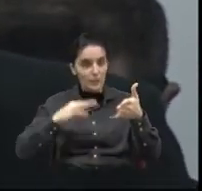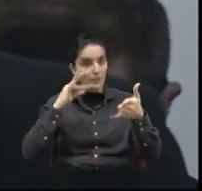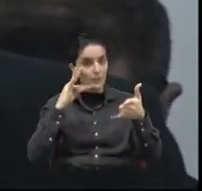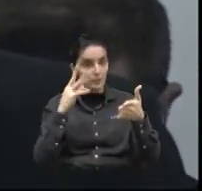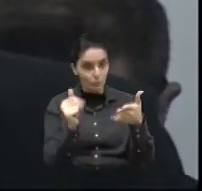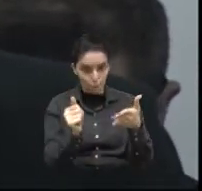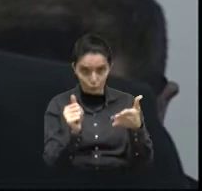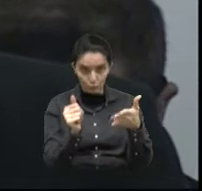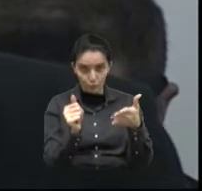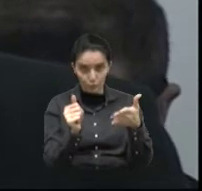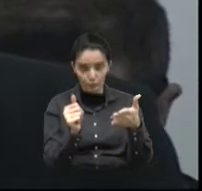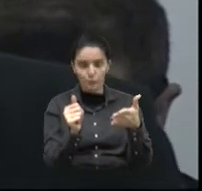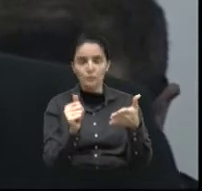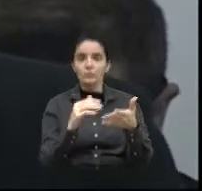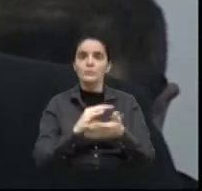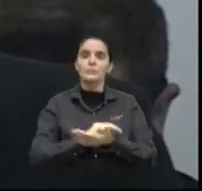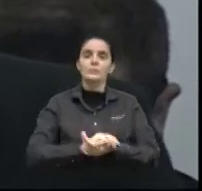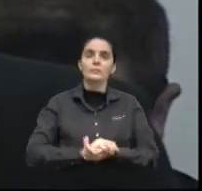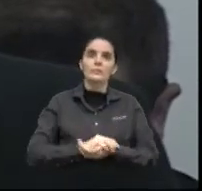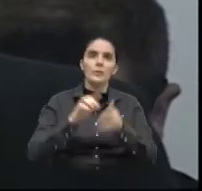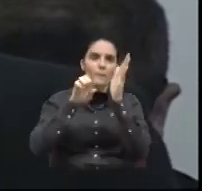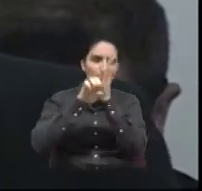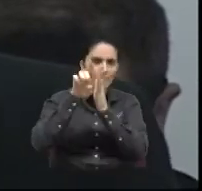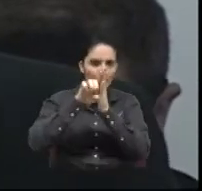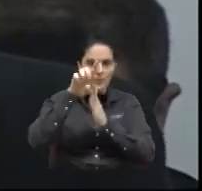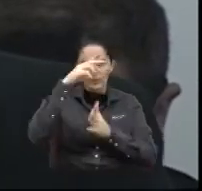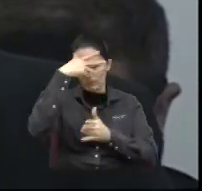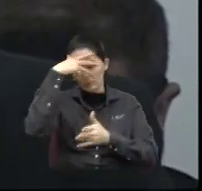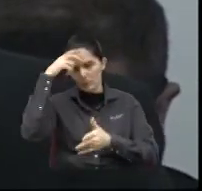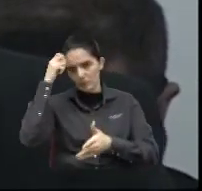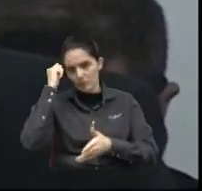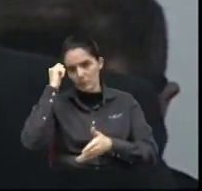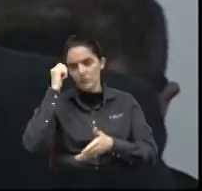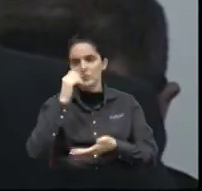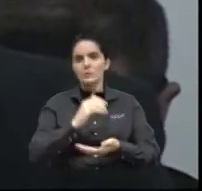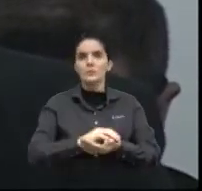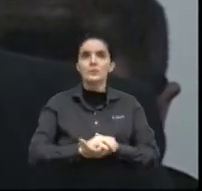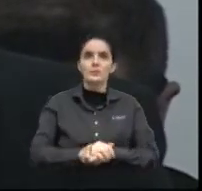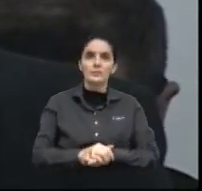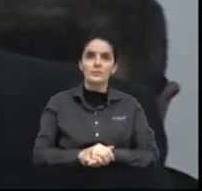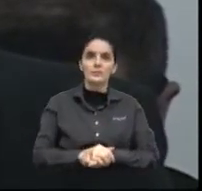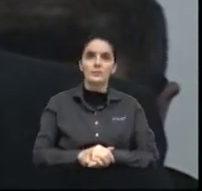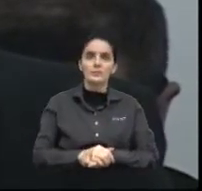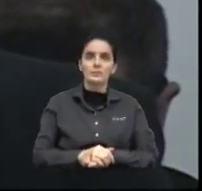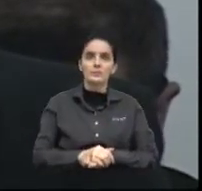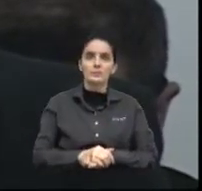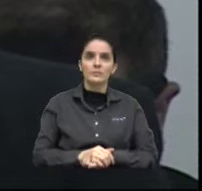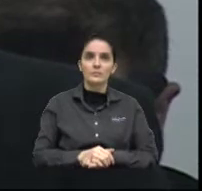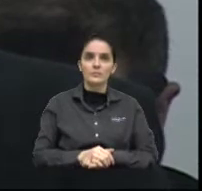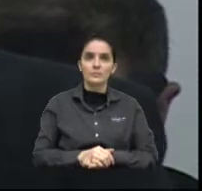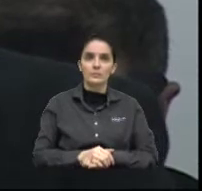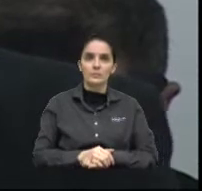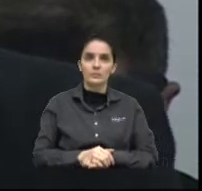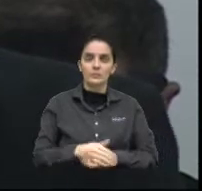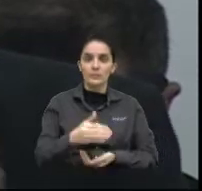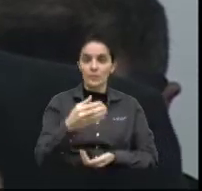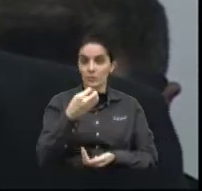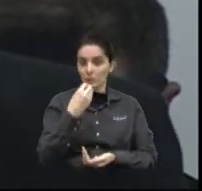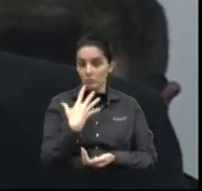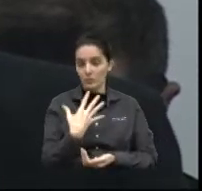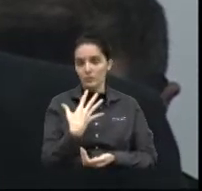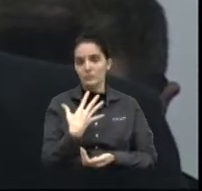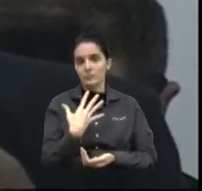com e quando requerimentos inclusive conteúdo desse requerimento então acho que vai ser um grande ganho